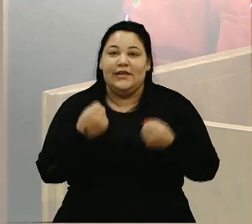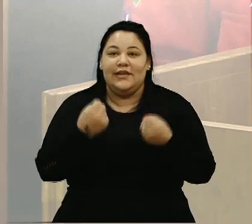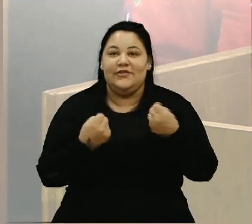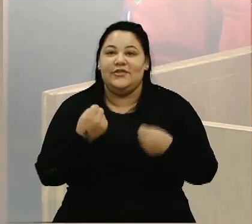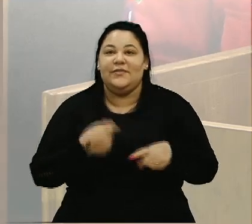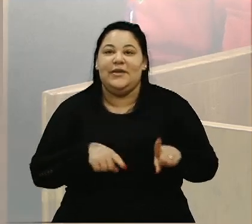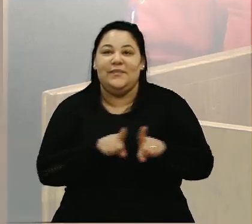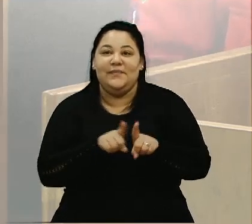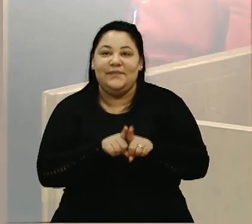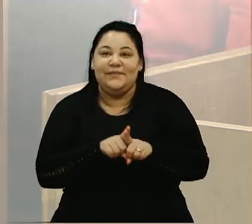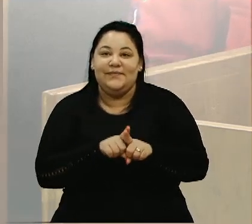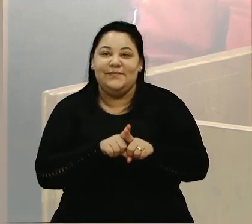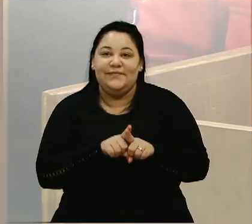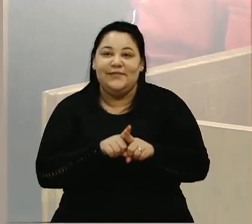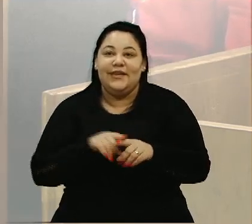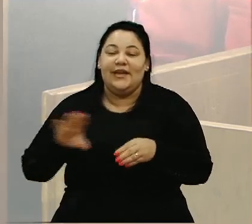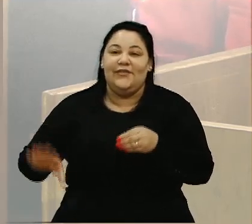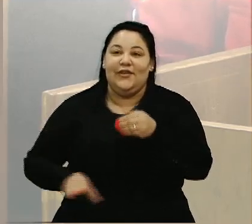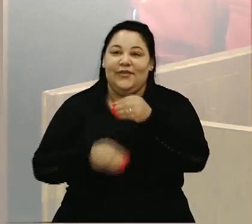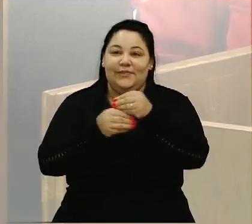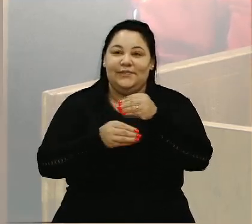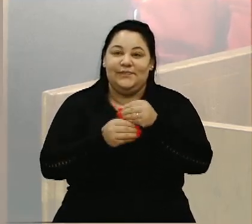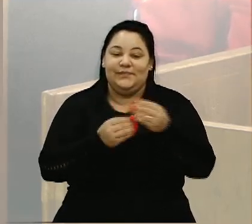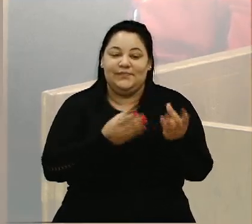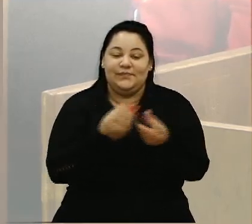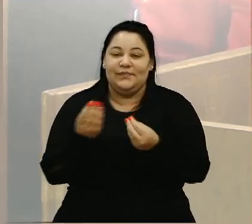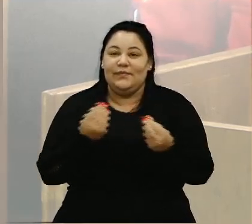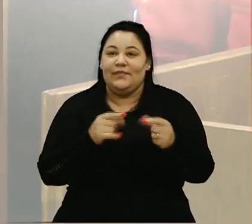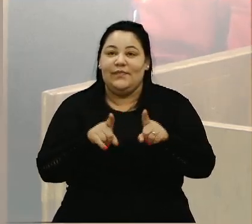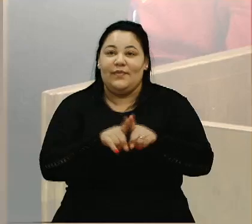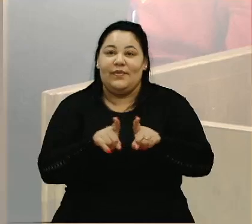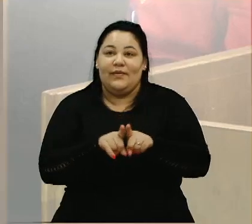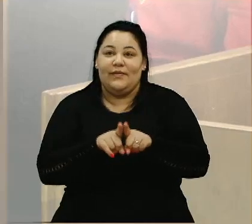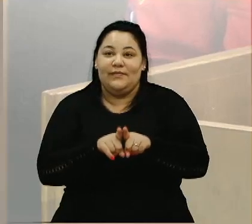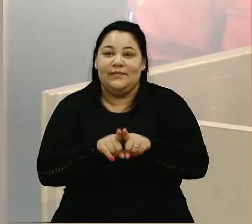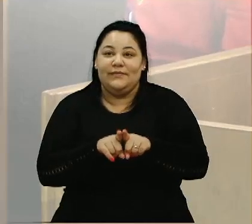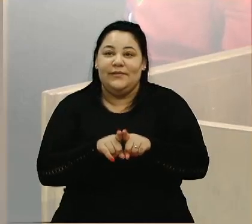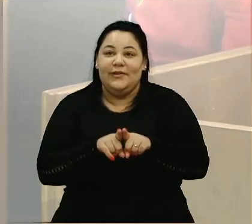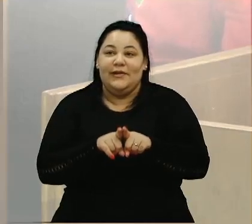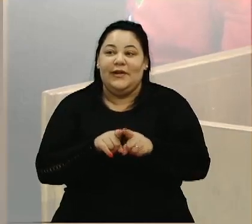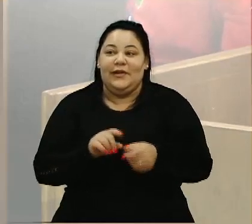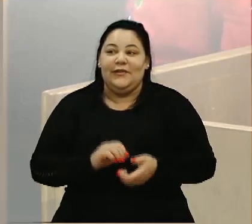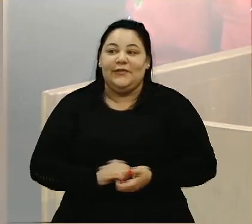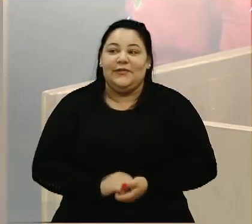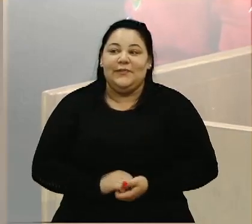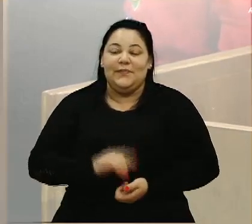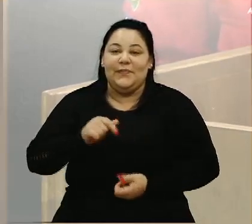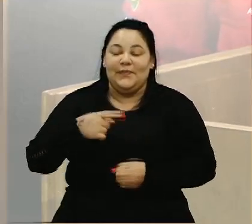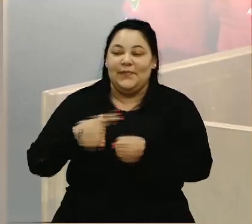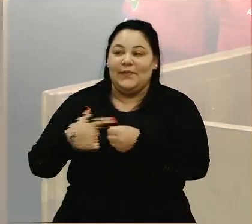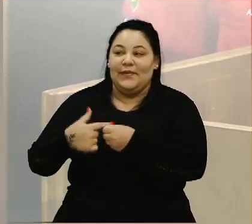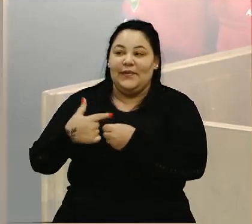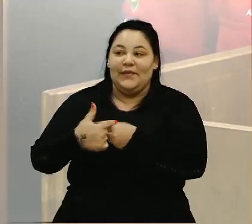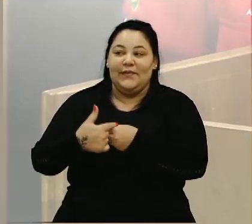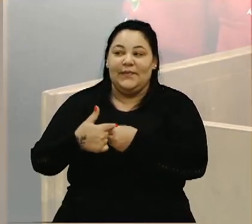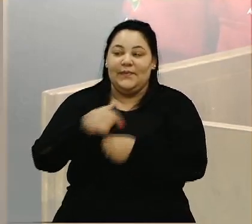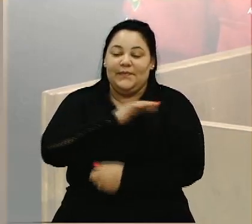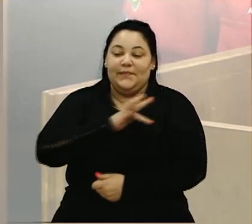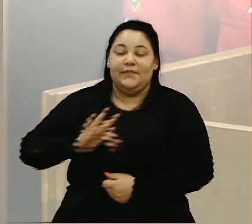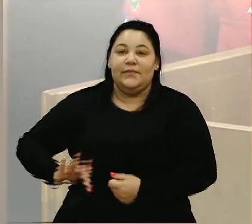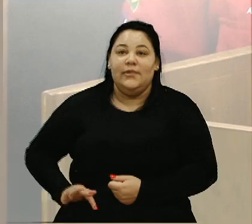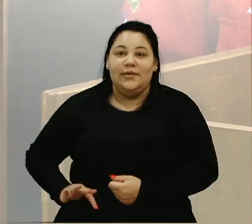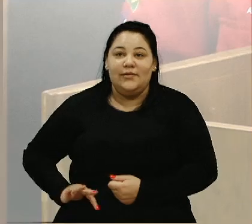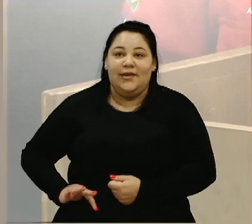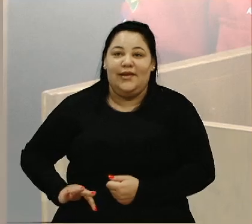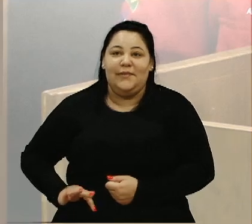na vida da comunidade e dos usuários, que não é só Caxias do Sul. Aí já vem Farroupilha e outras cidades, aí na volta aí, que consegue ter